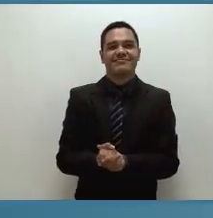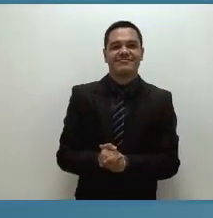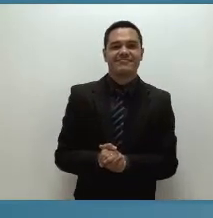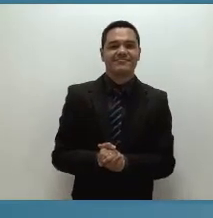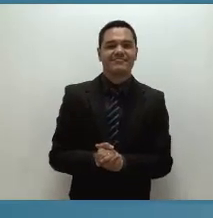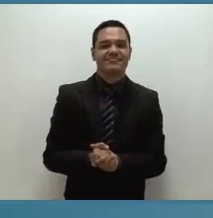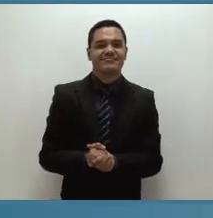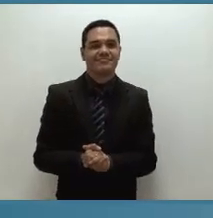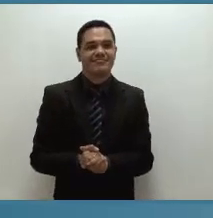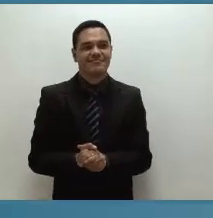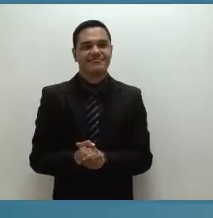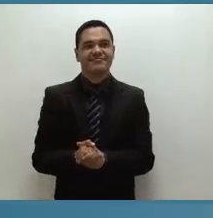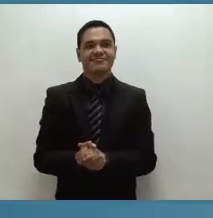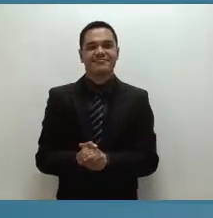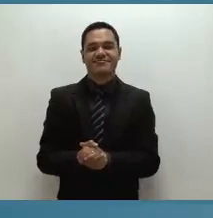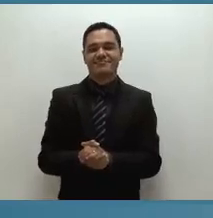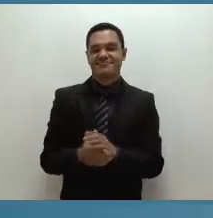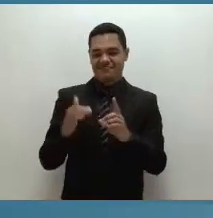Sônia